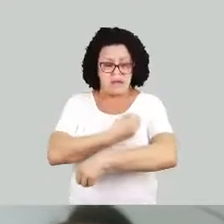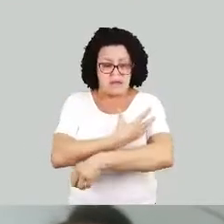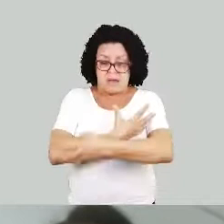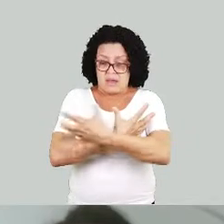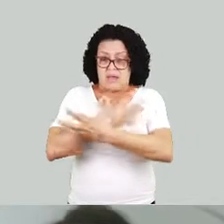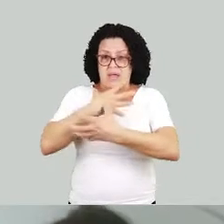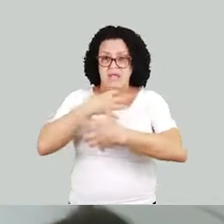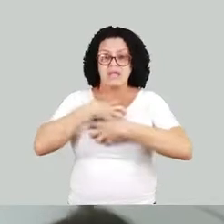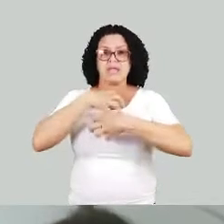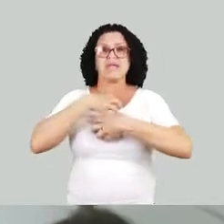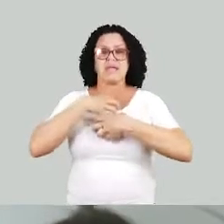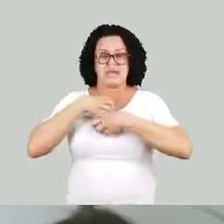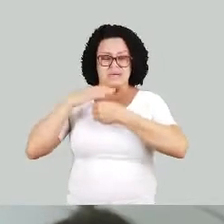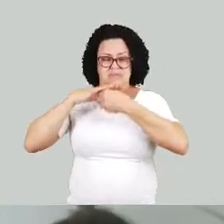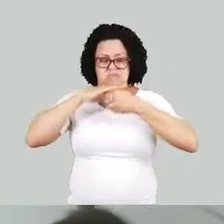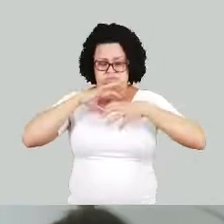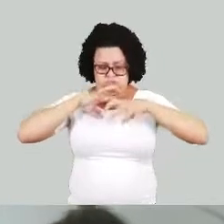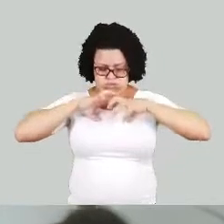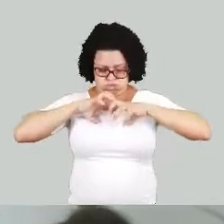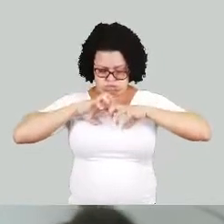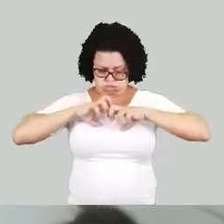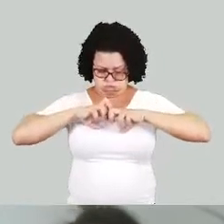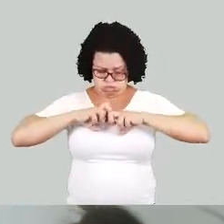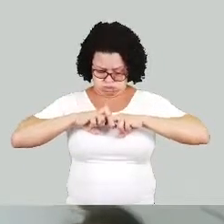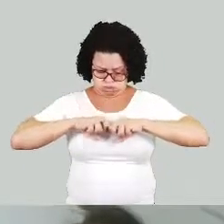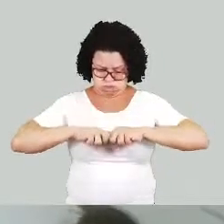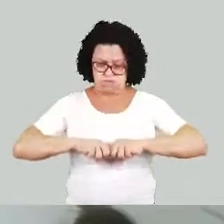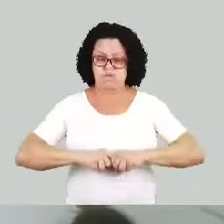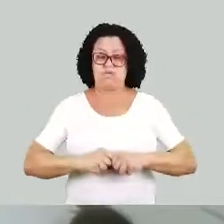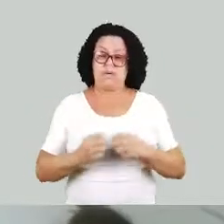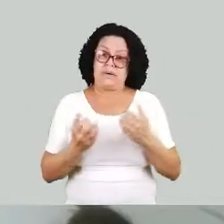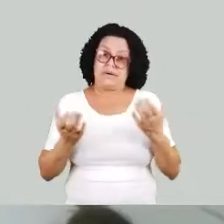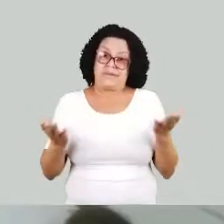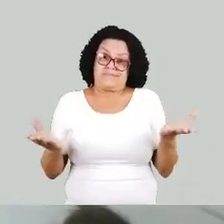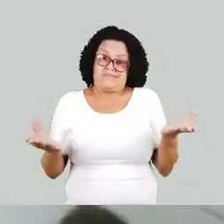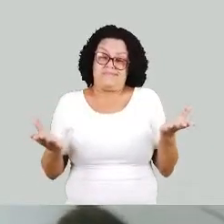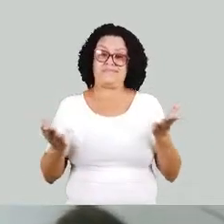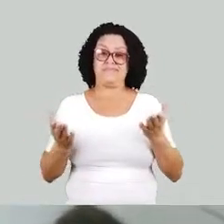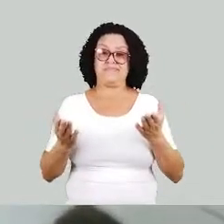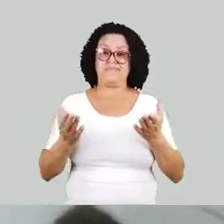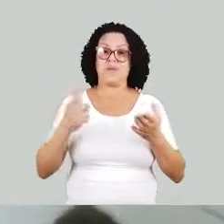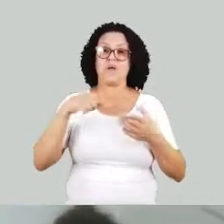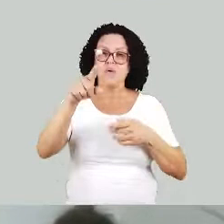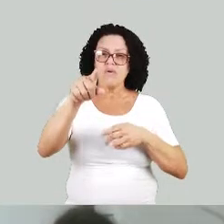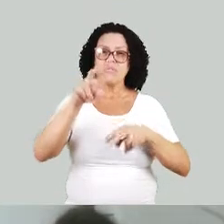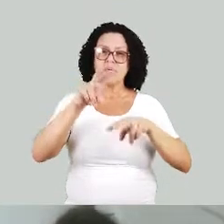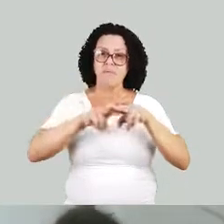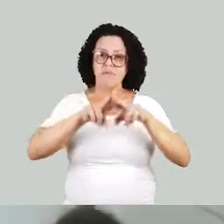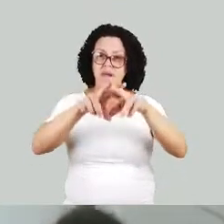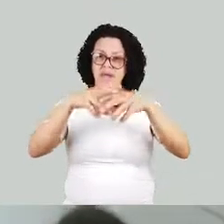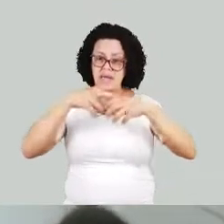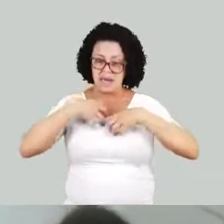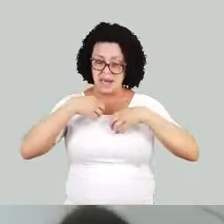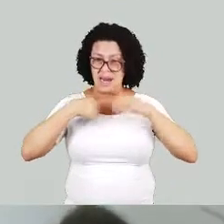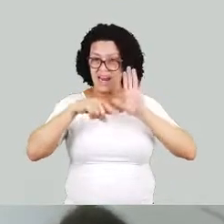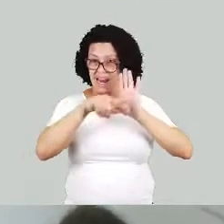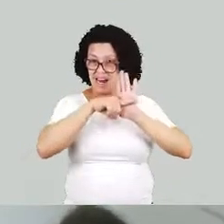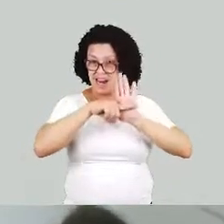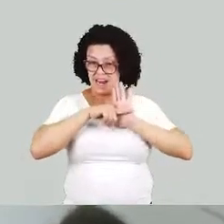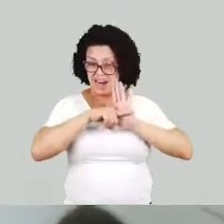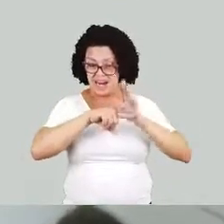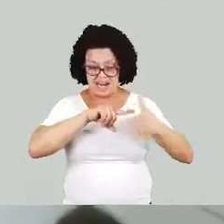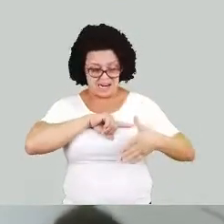que nos envenenam por dentro. Tá? Então, quando a gente cultiva algum sentimento